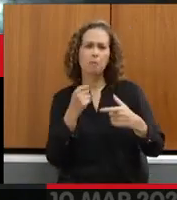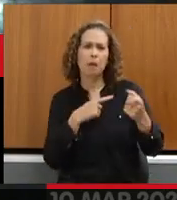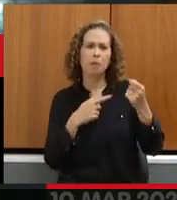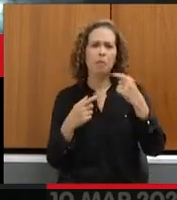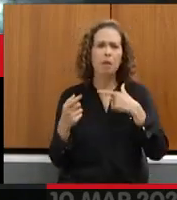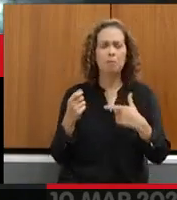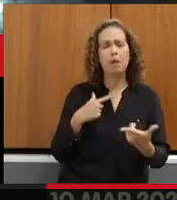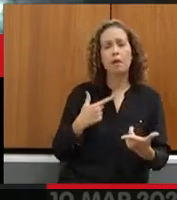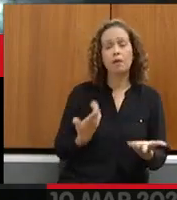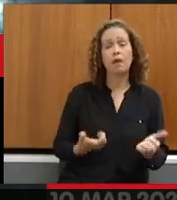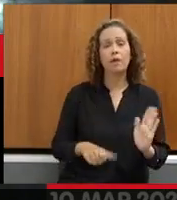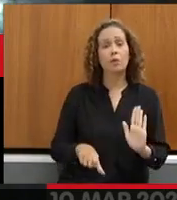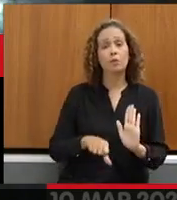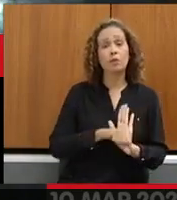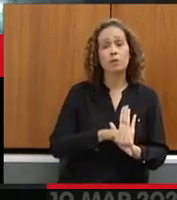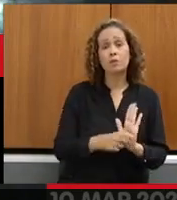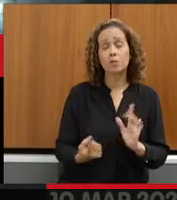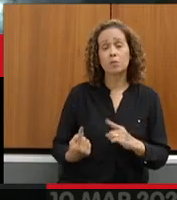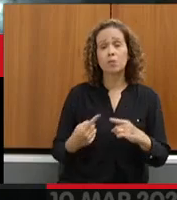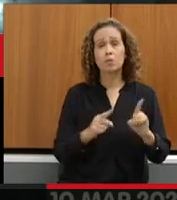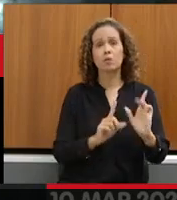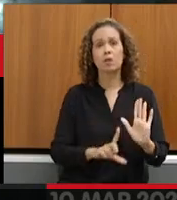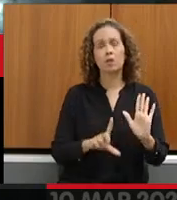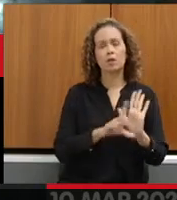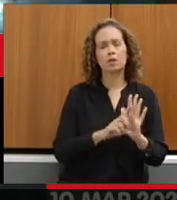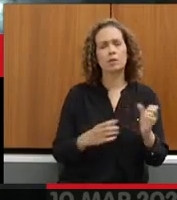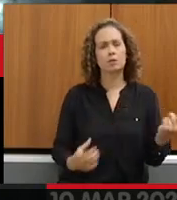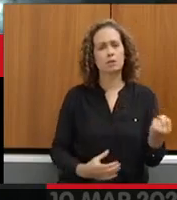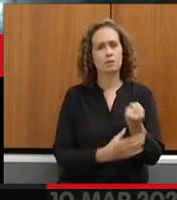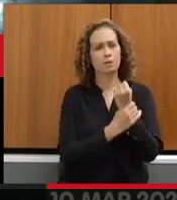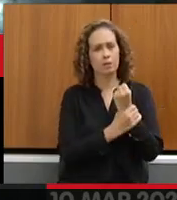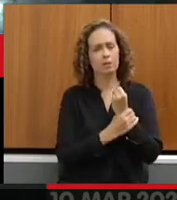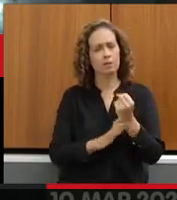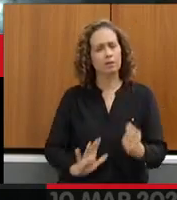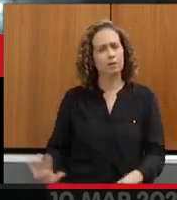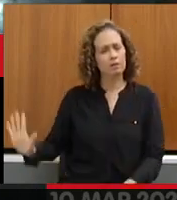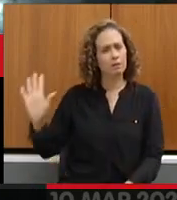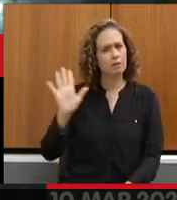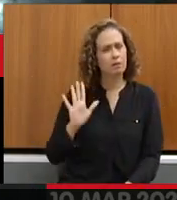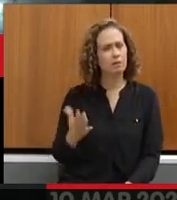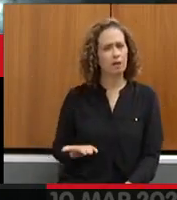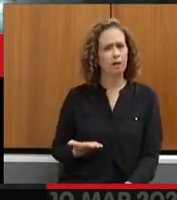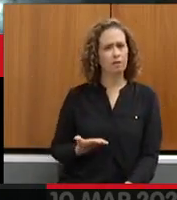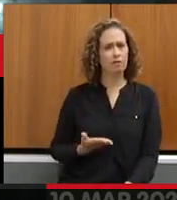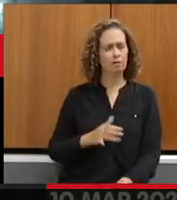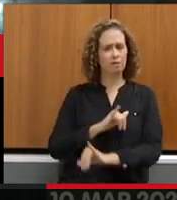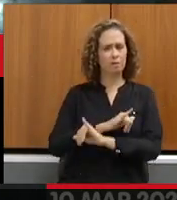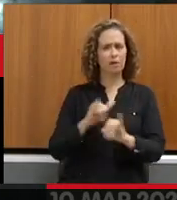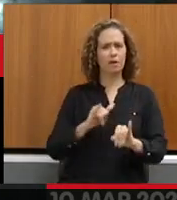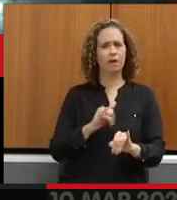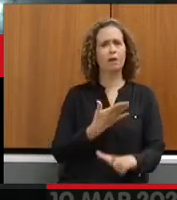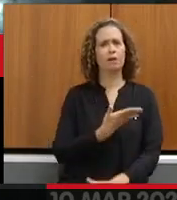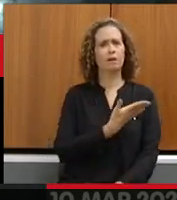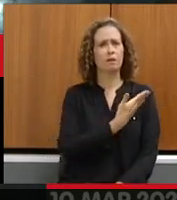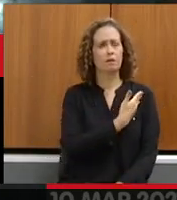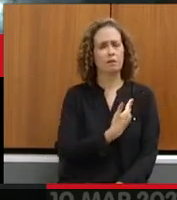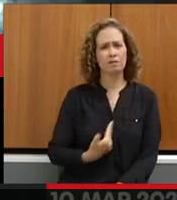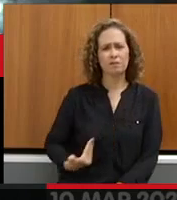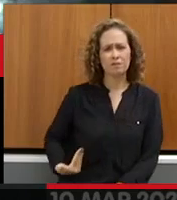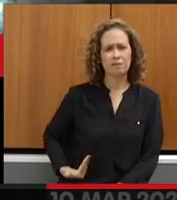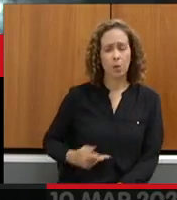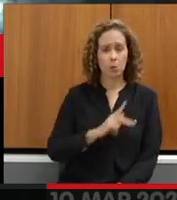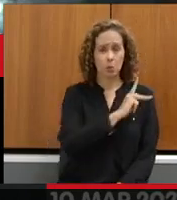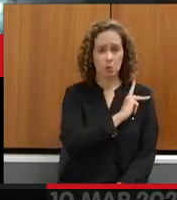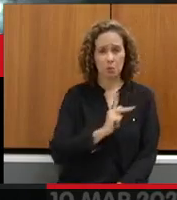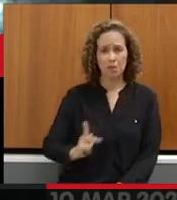flagrante crime contra a Lei de Segurança Nacional Como chamar o presidente genocida Apesar de que parece que a Lei de Segurança Nacional ela só se